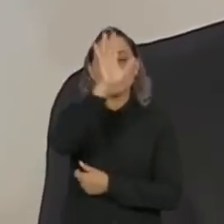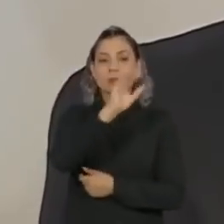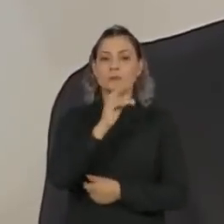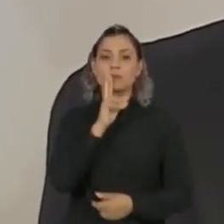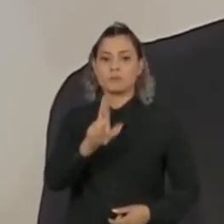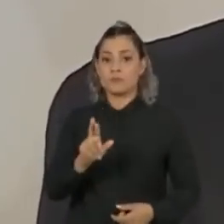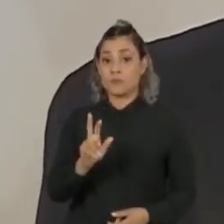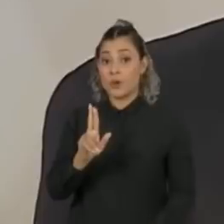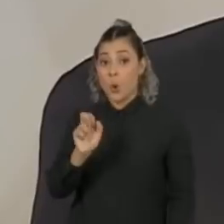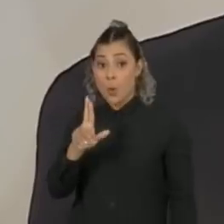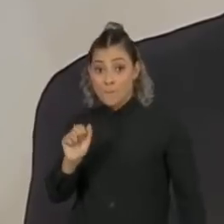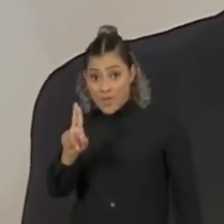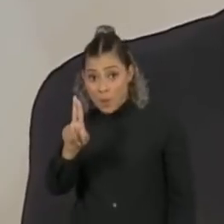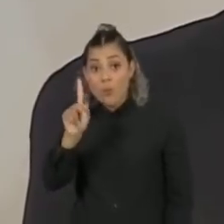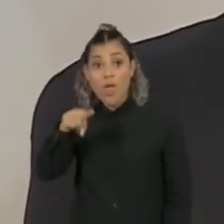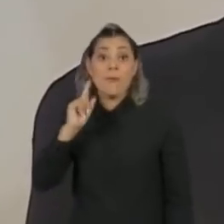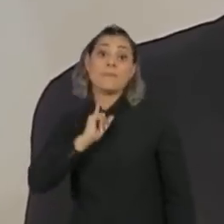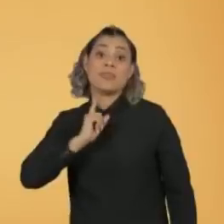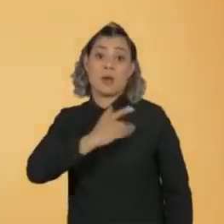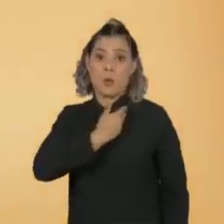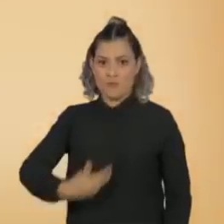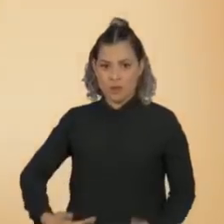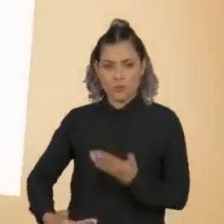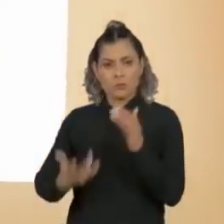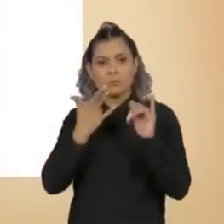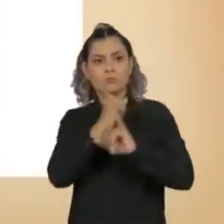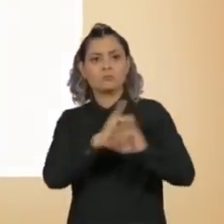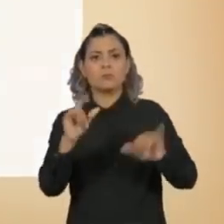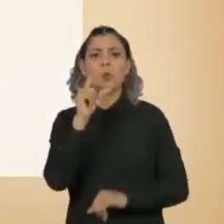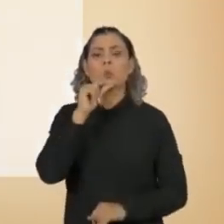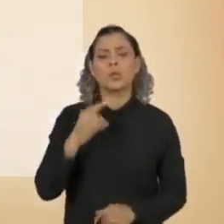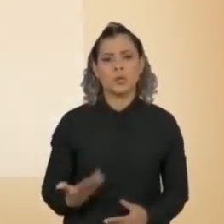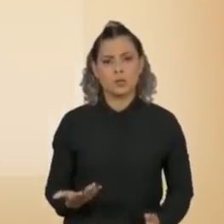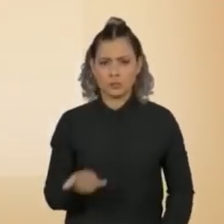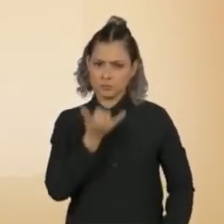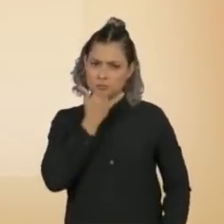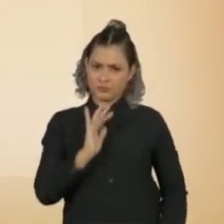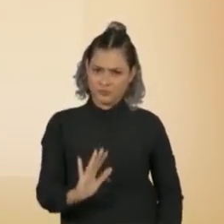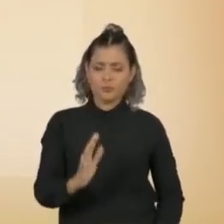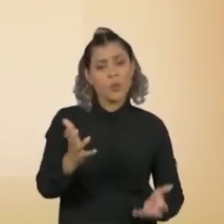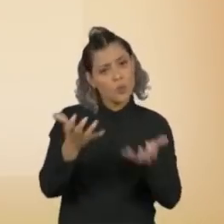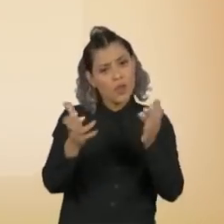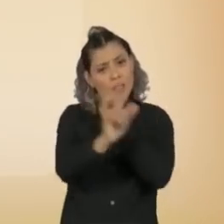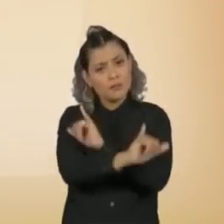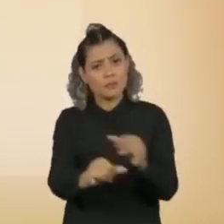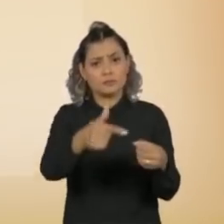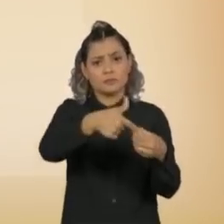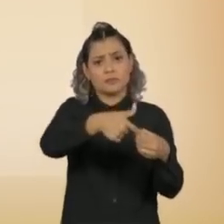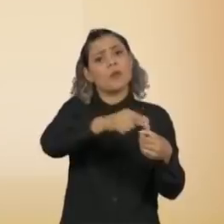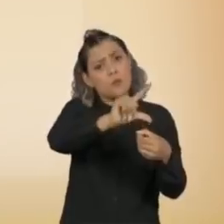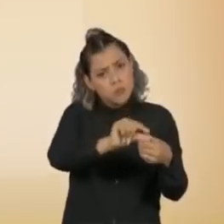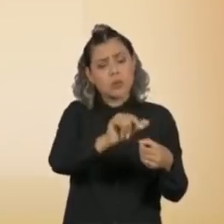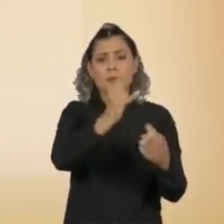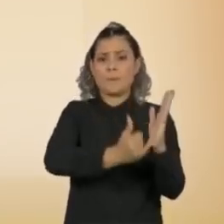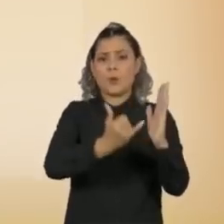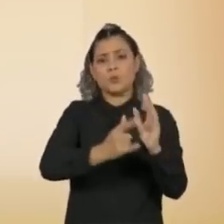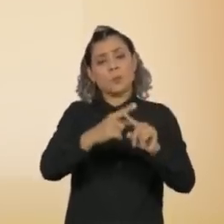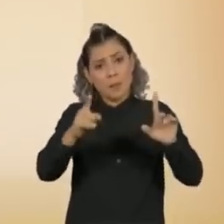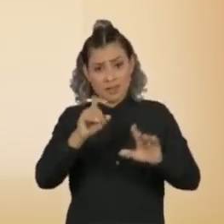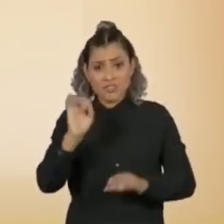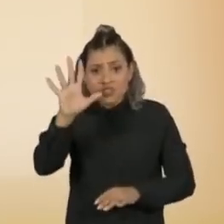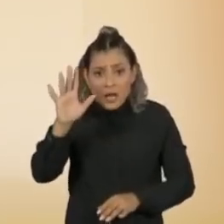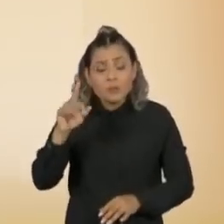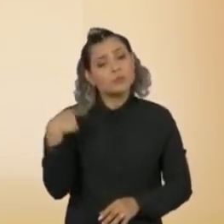Romeu Zema, governador de Minas Gerais, respondeu pelo Twitter. Como disse, queria muito anunciar a redução de imposto, mas nosso